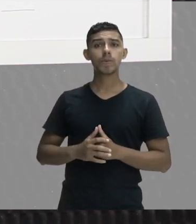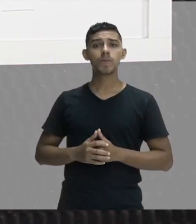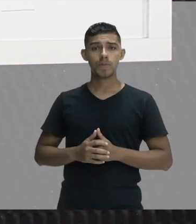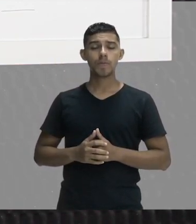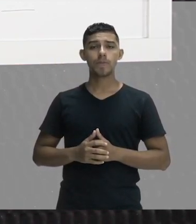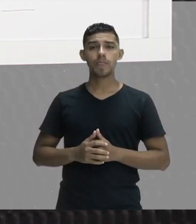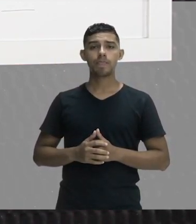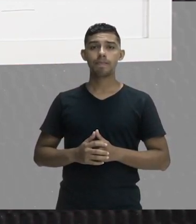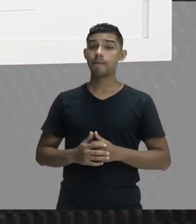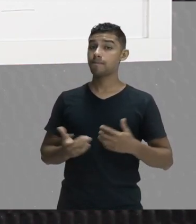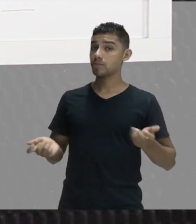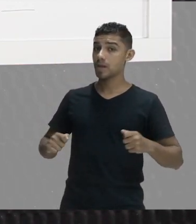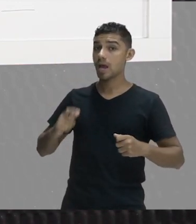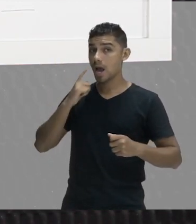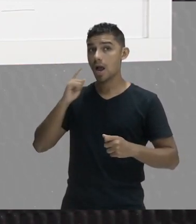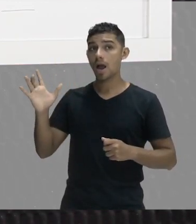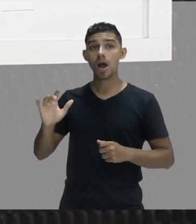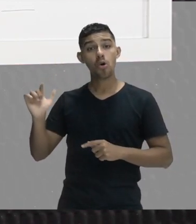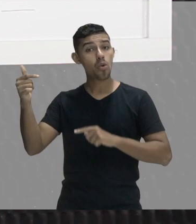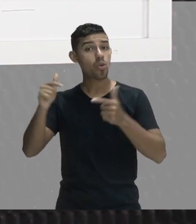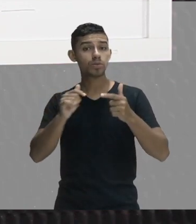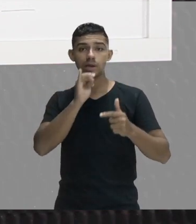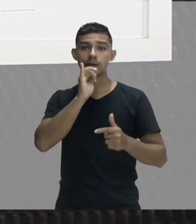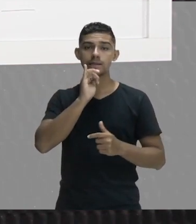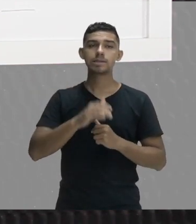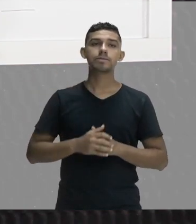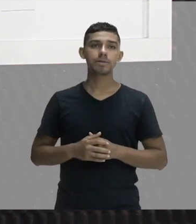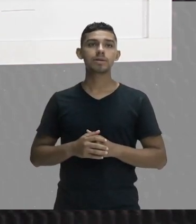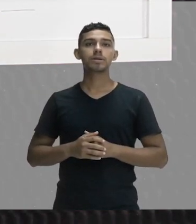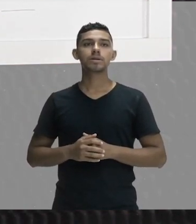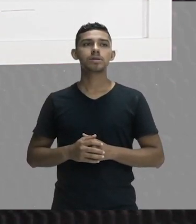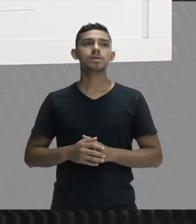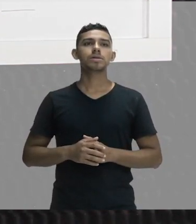dia a dia da gente. Olha essa outra aqui, vamos supor que você chega aí